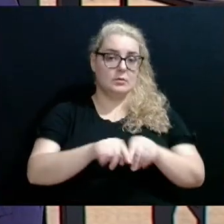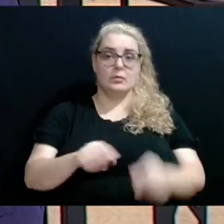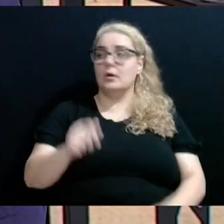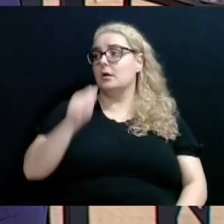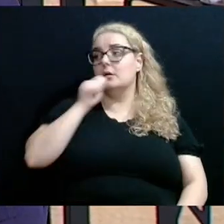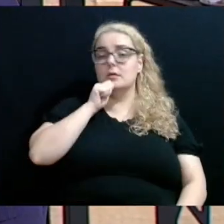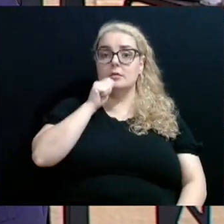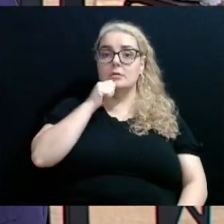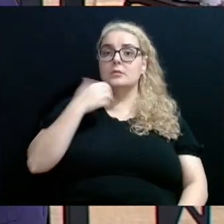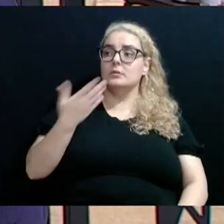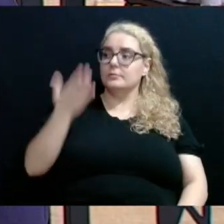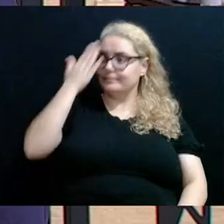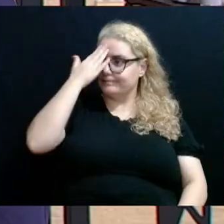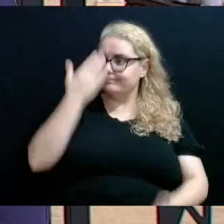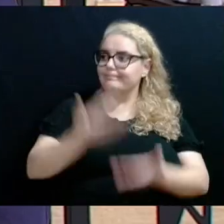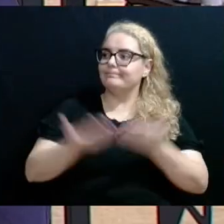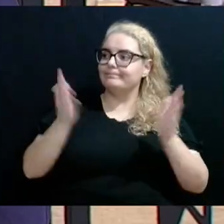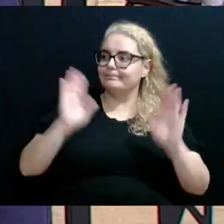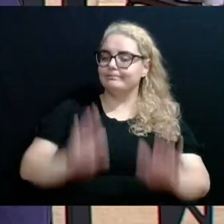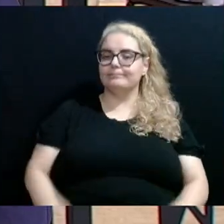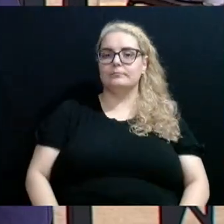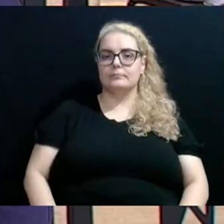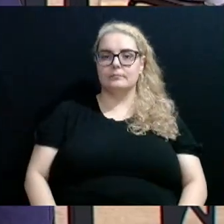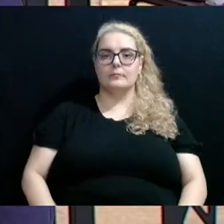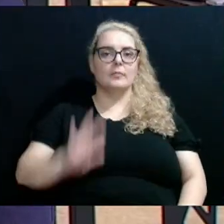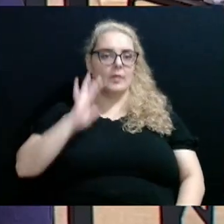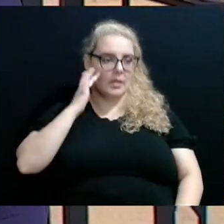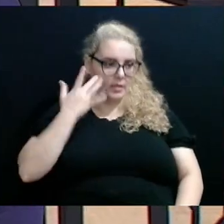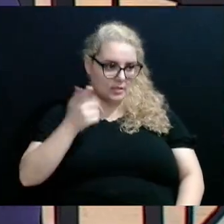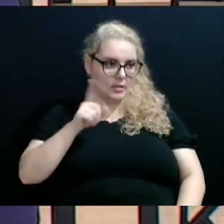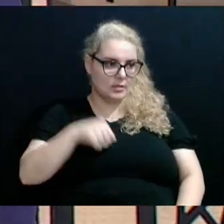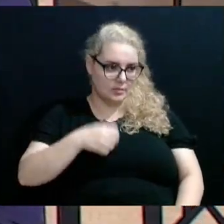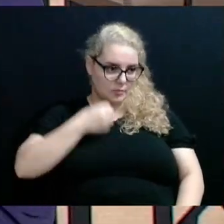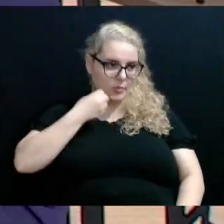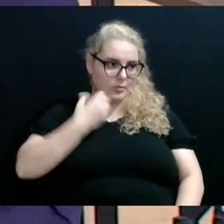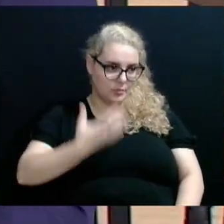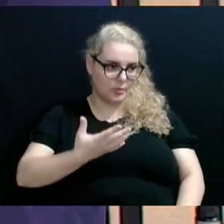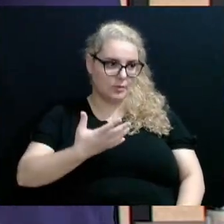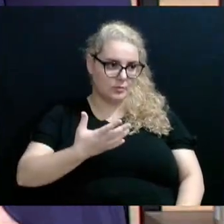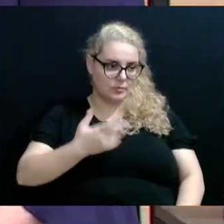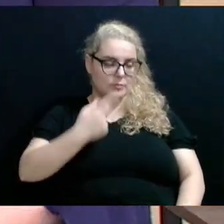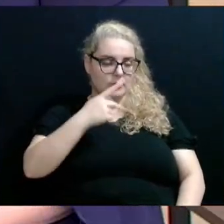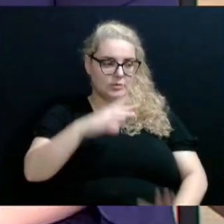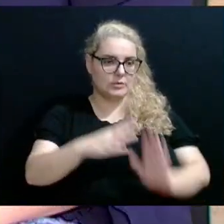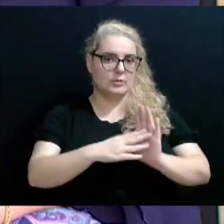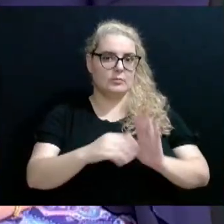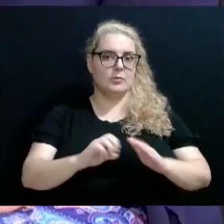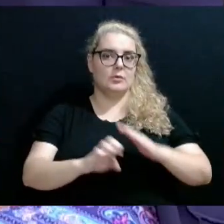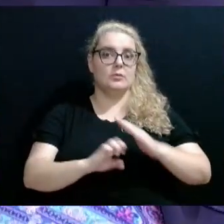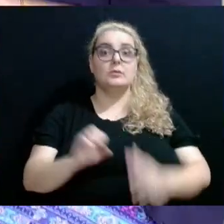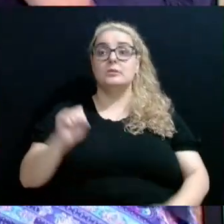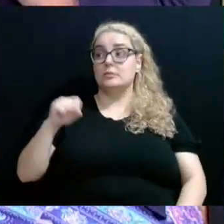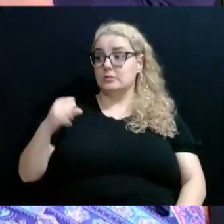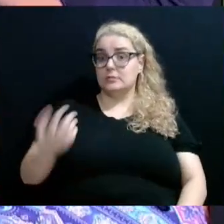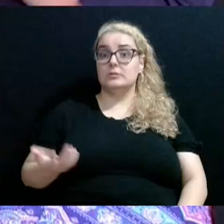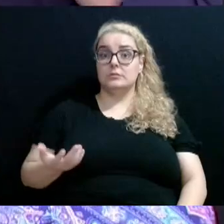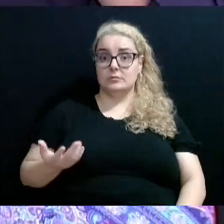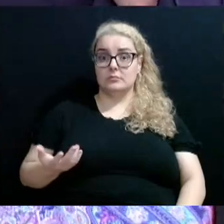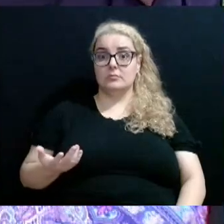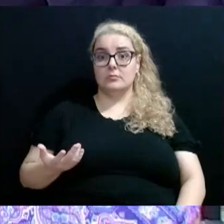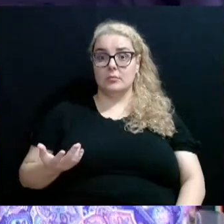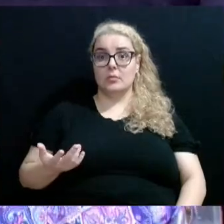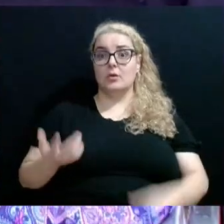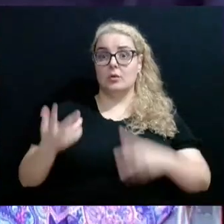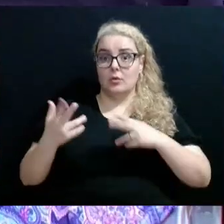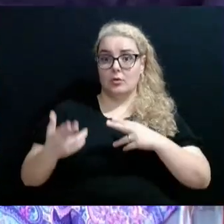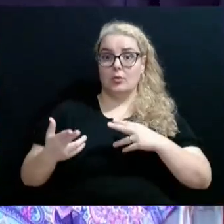você acredita? Mas você acha que é uma boa para o seu modelo de negócio? Sim, é algo como foi